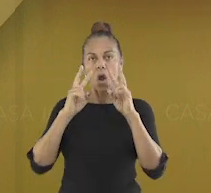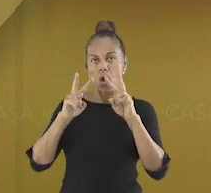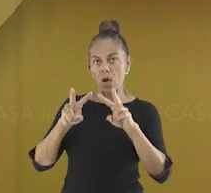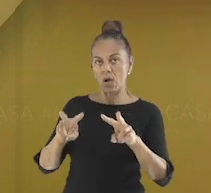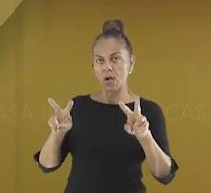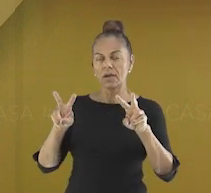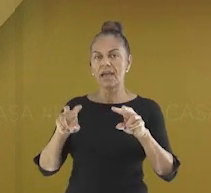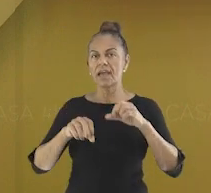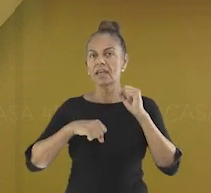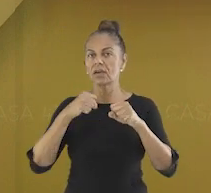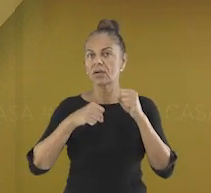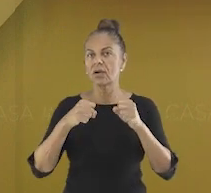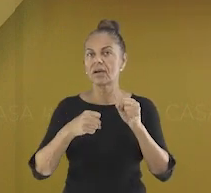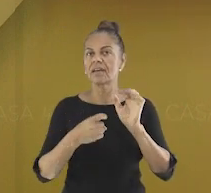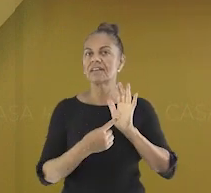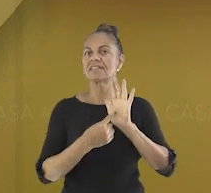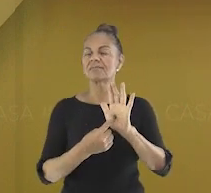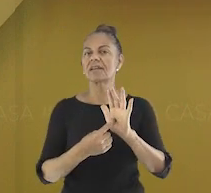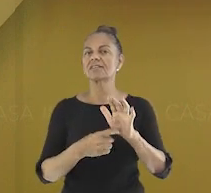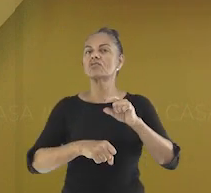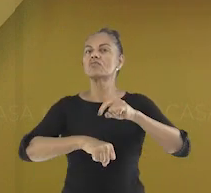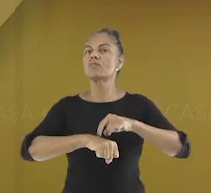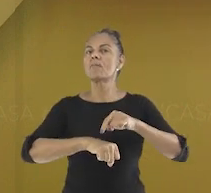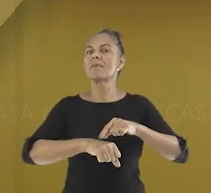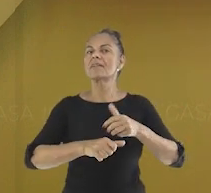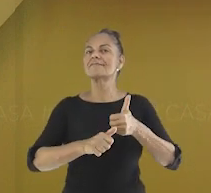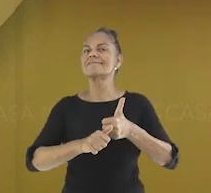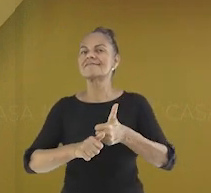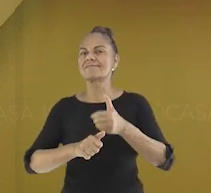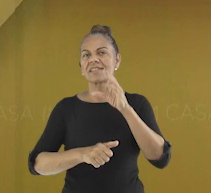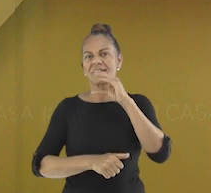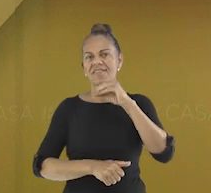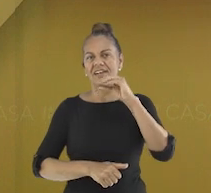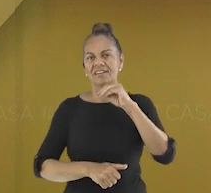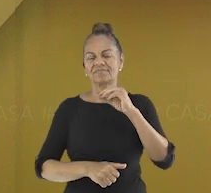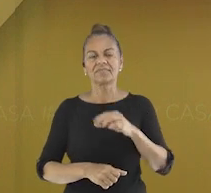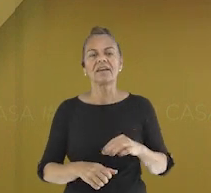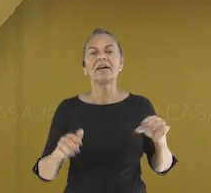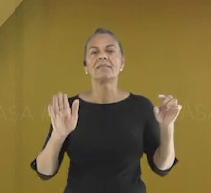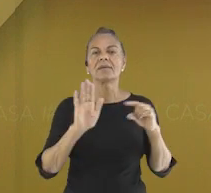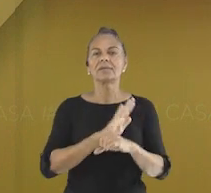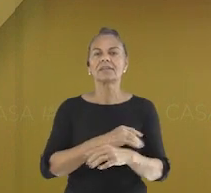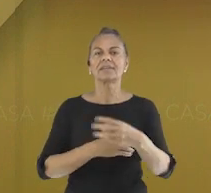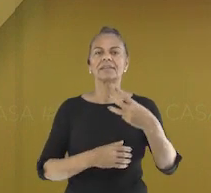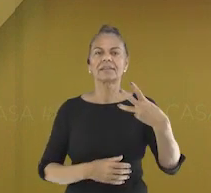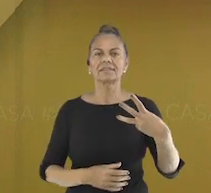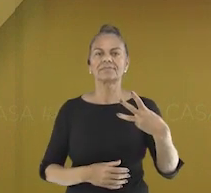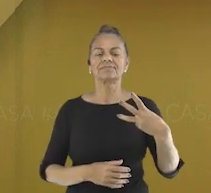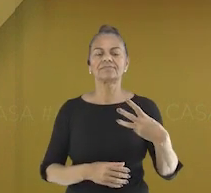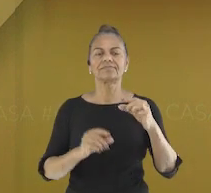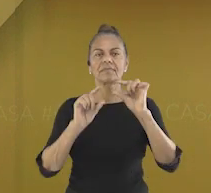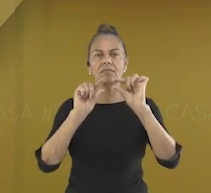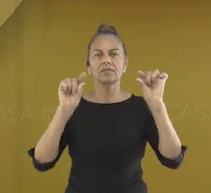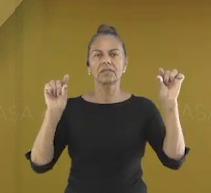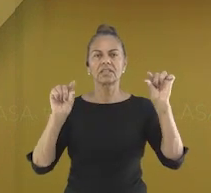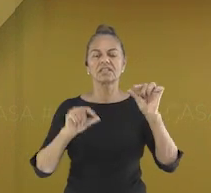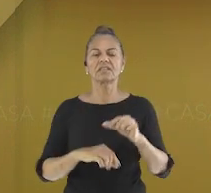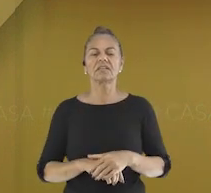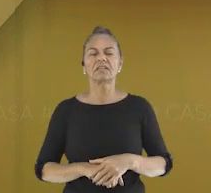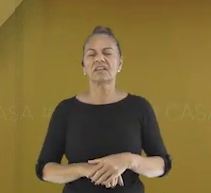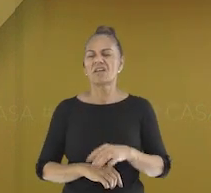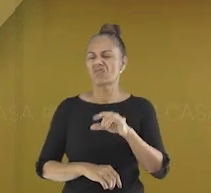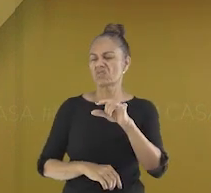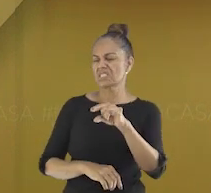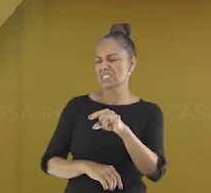corre expressam algo que acontece no momento da fala. Questão número 3. No trecho,